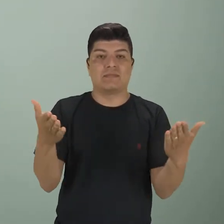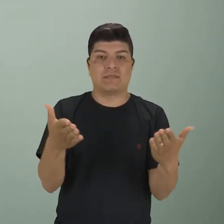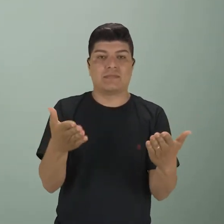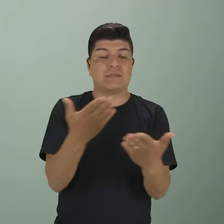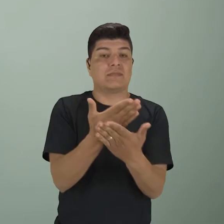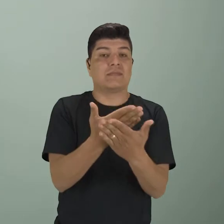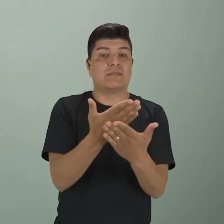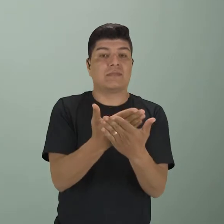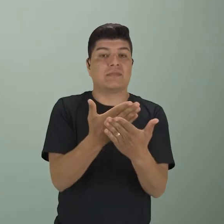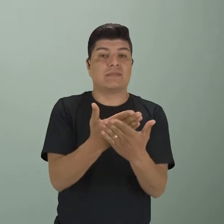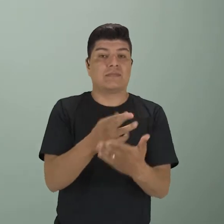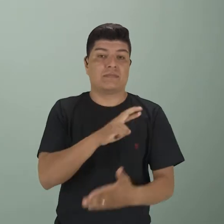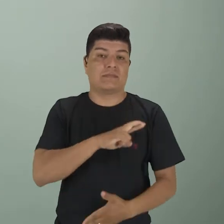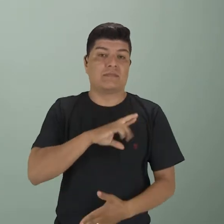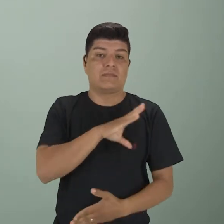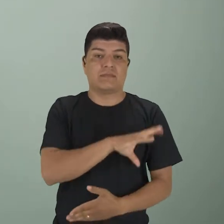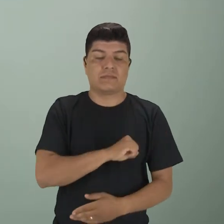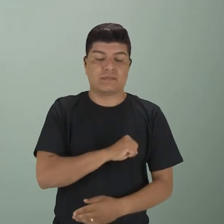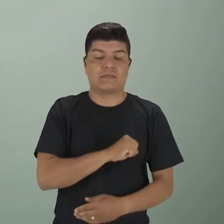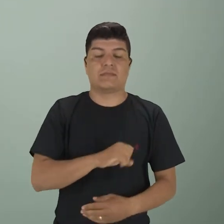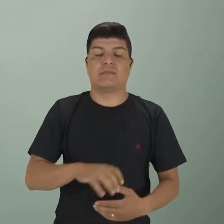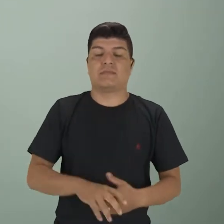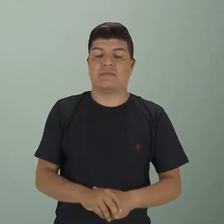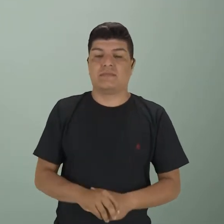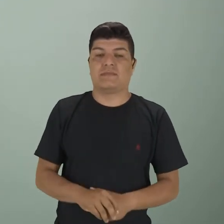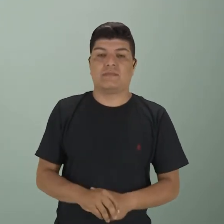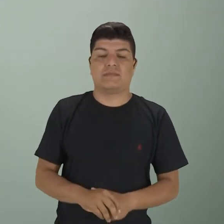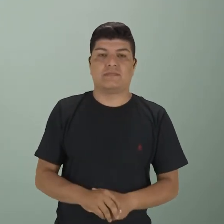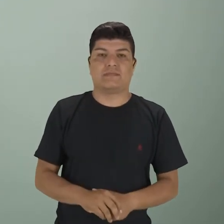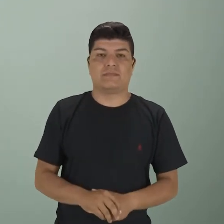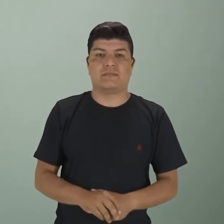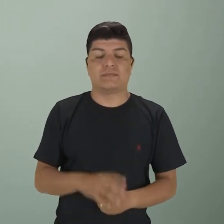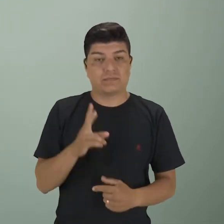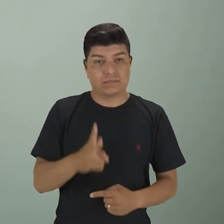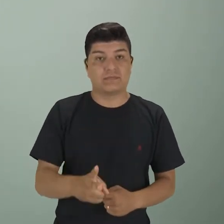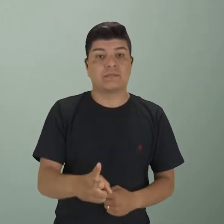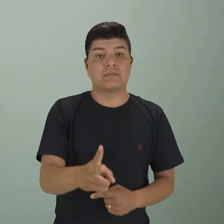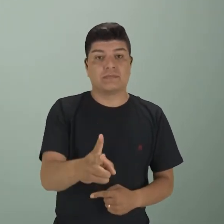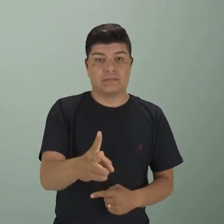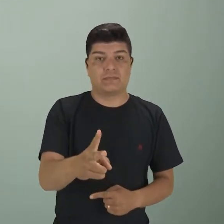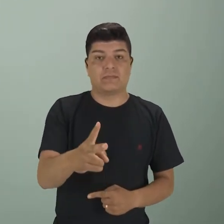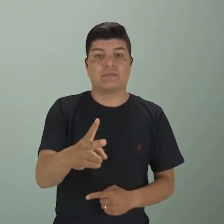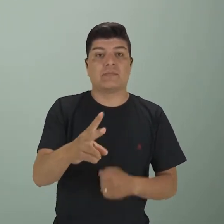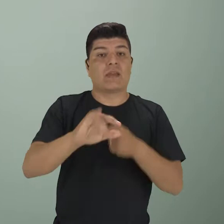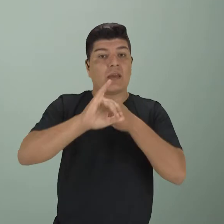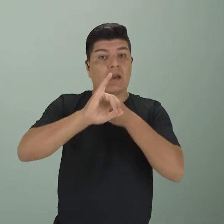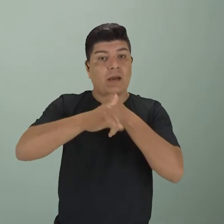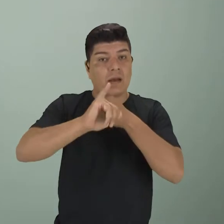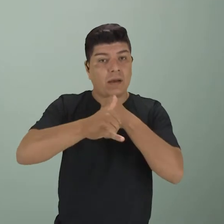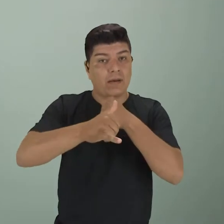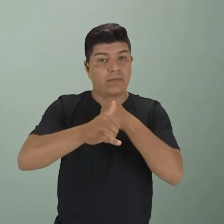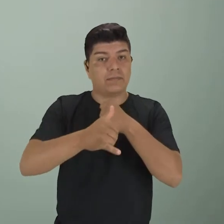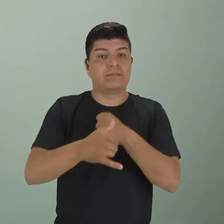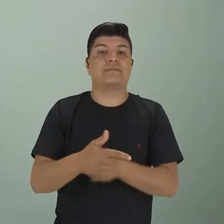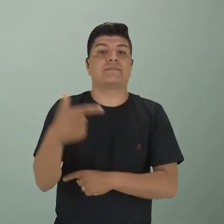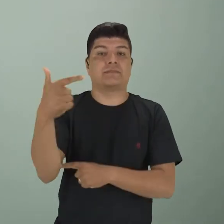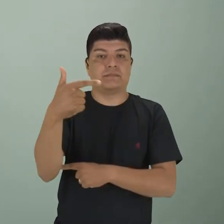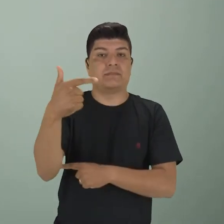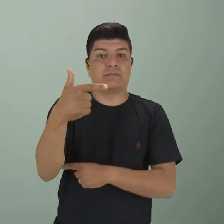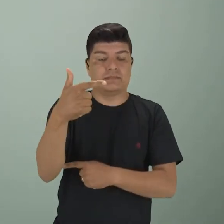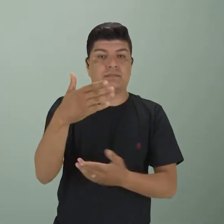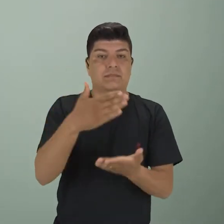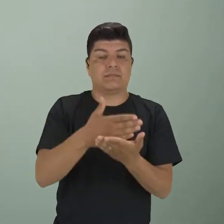às aulas de romantismo, dando continuidade à prosa, nesse caso, a segunda parte da